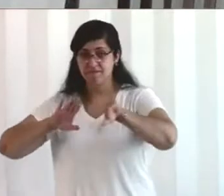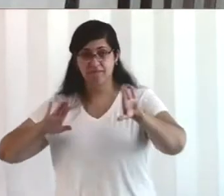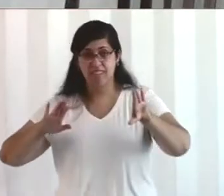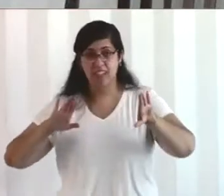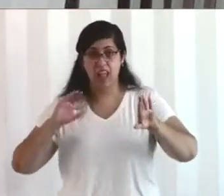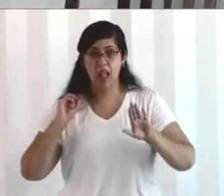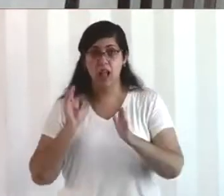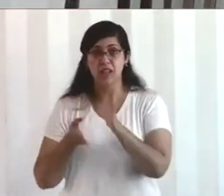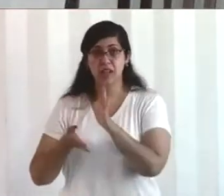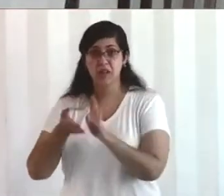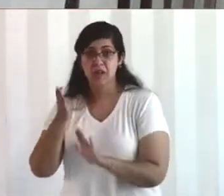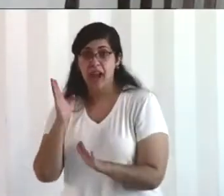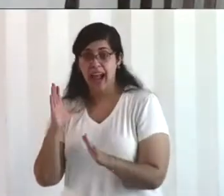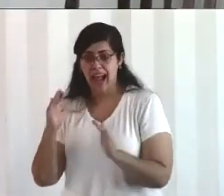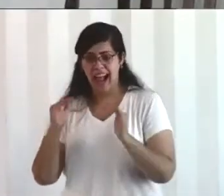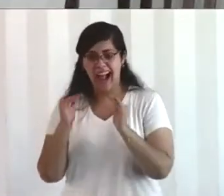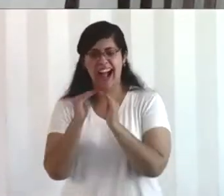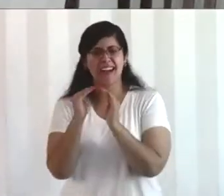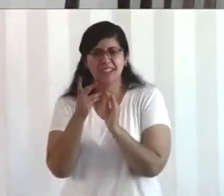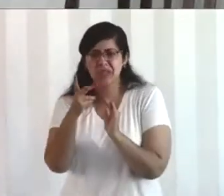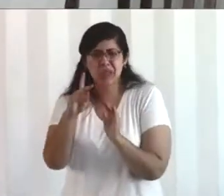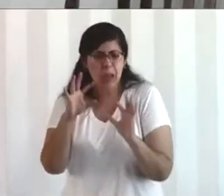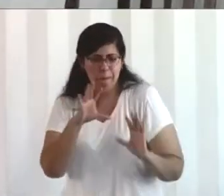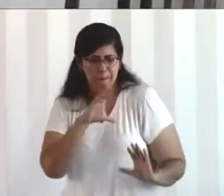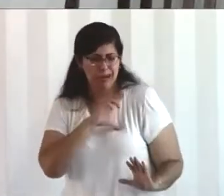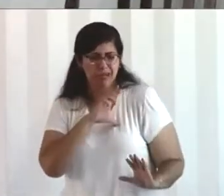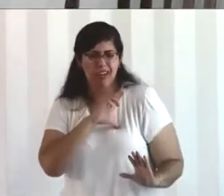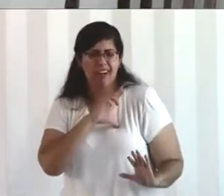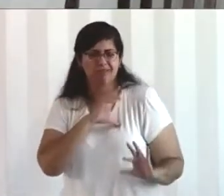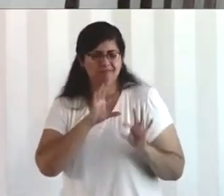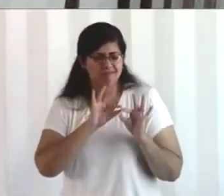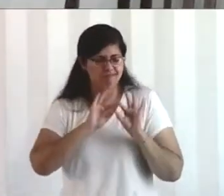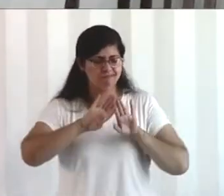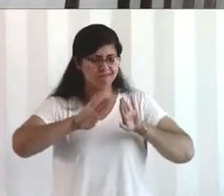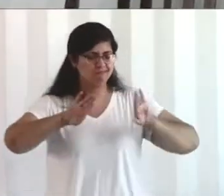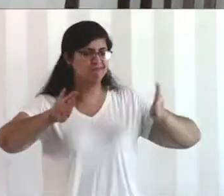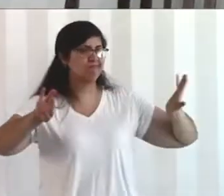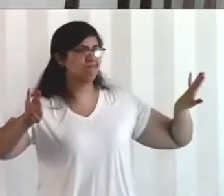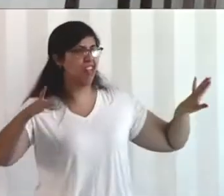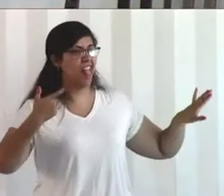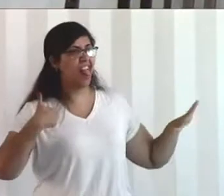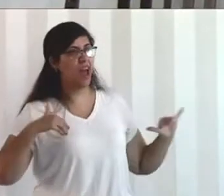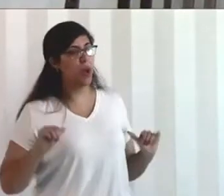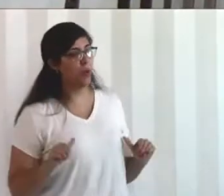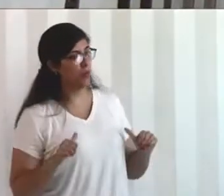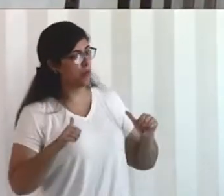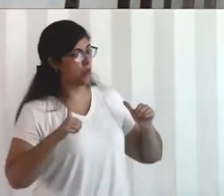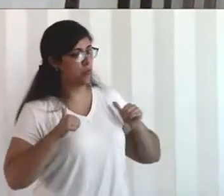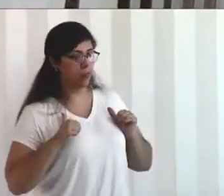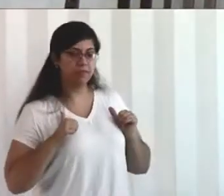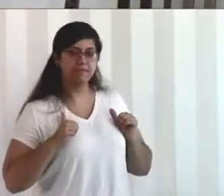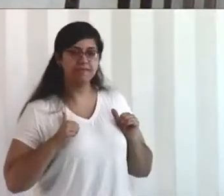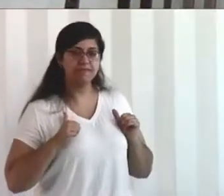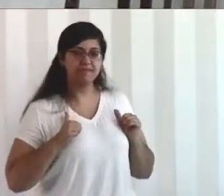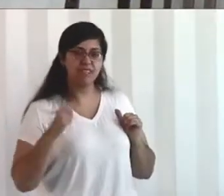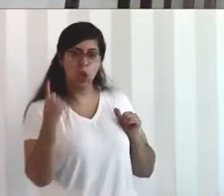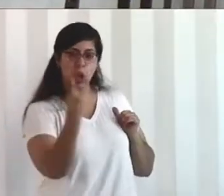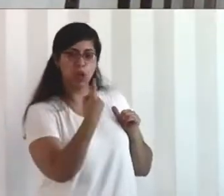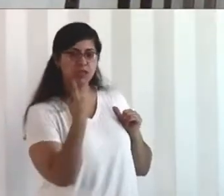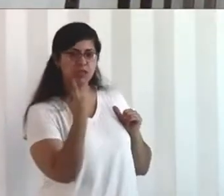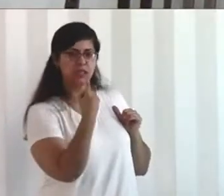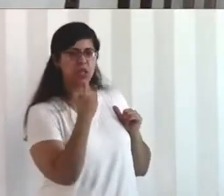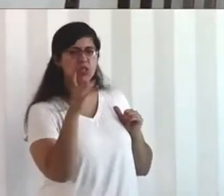uma consagração ao serviço, cada um se desconecta de todos e só reencontrará de novo no